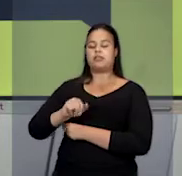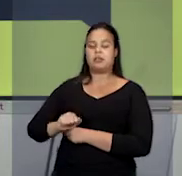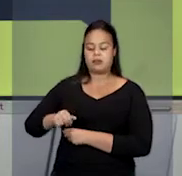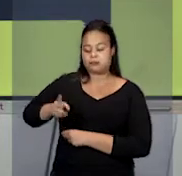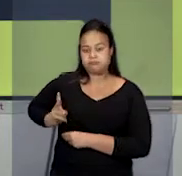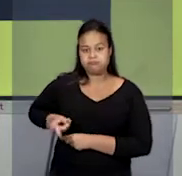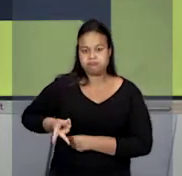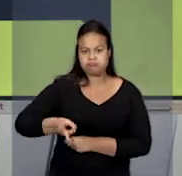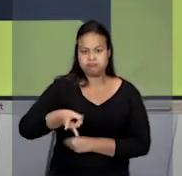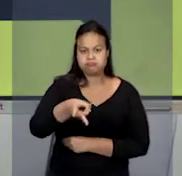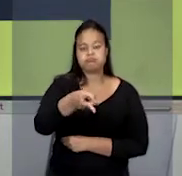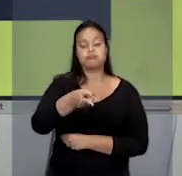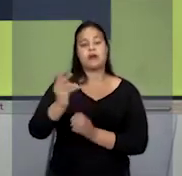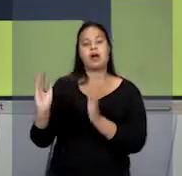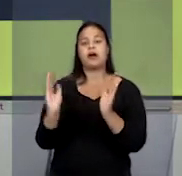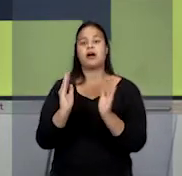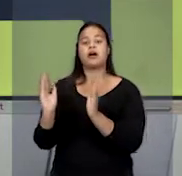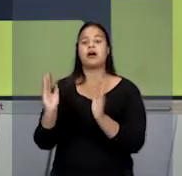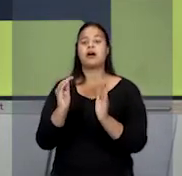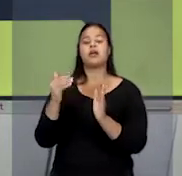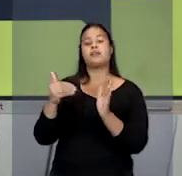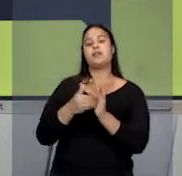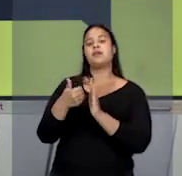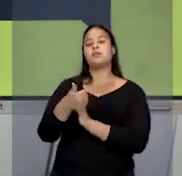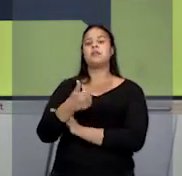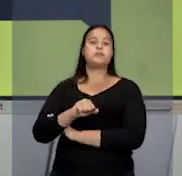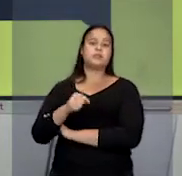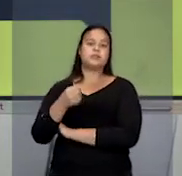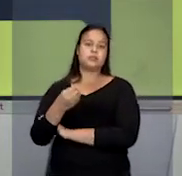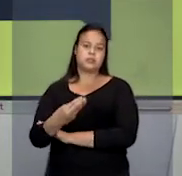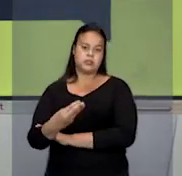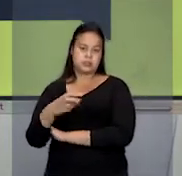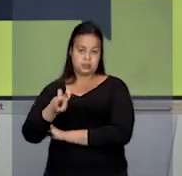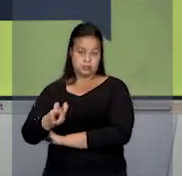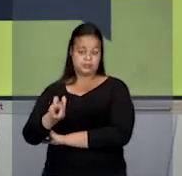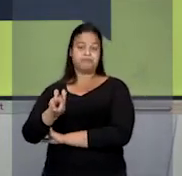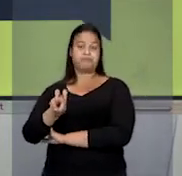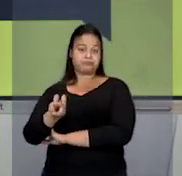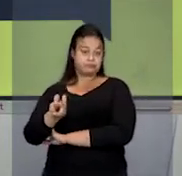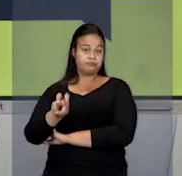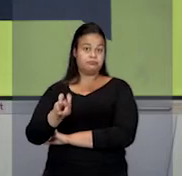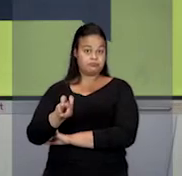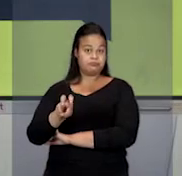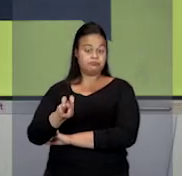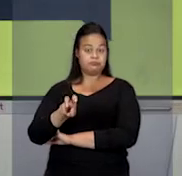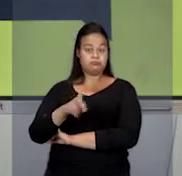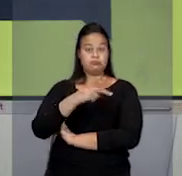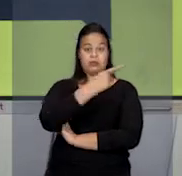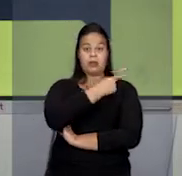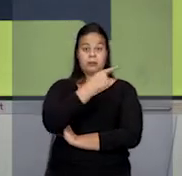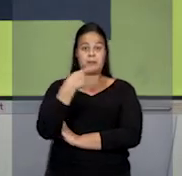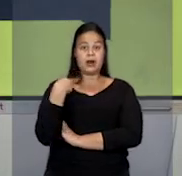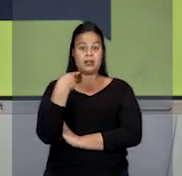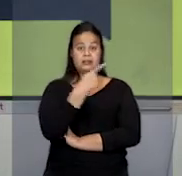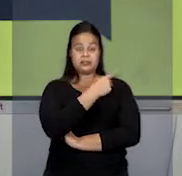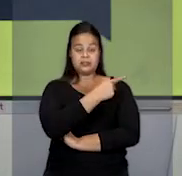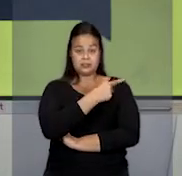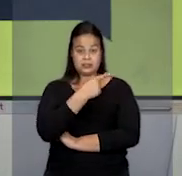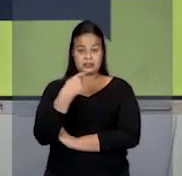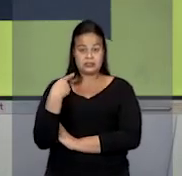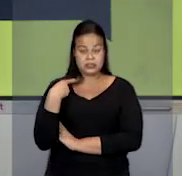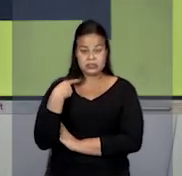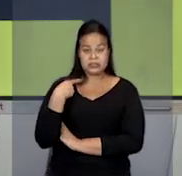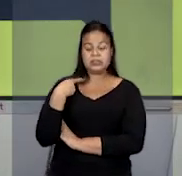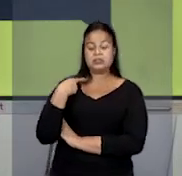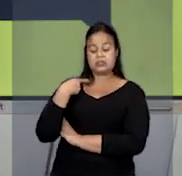Essa regência, então, durou até 1835, quando o padre Antônio Feijó, que era um dos